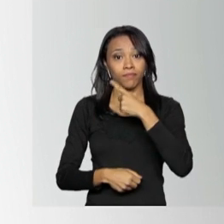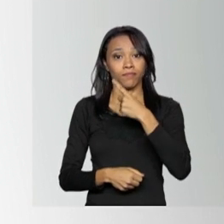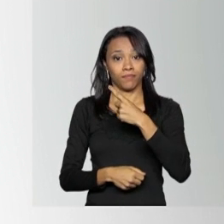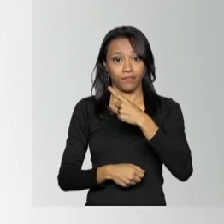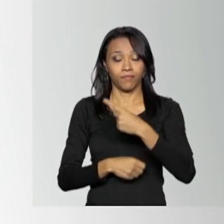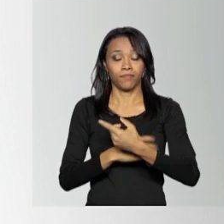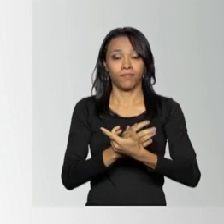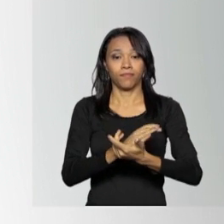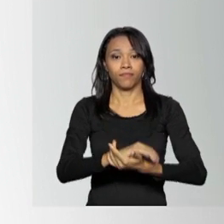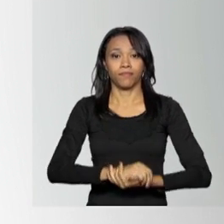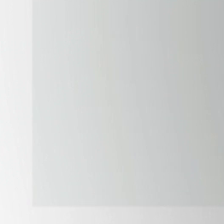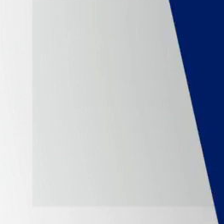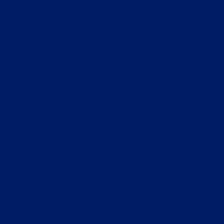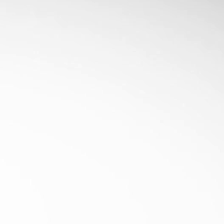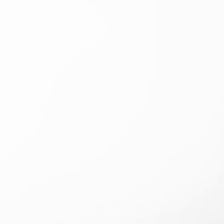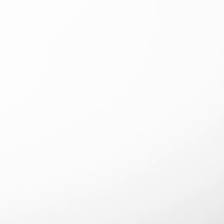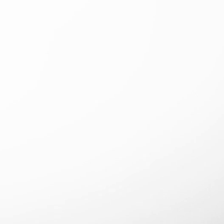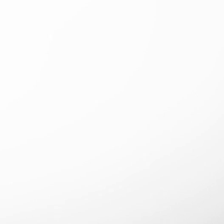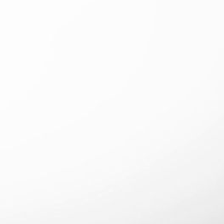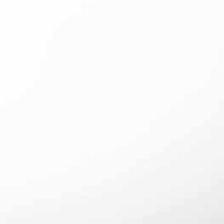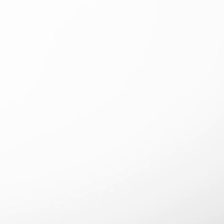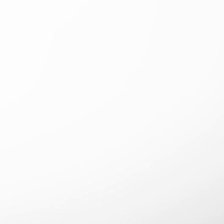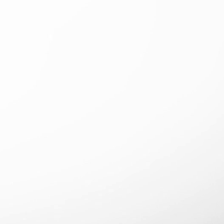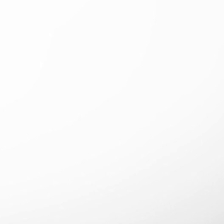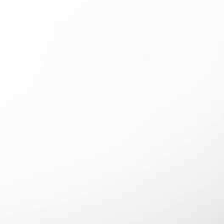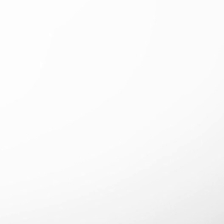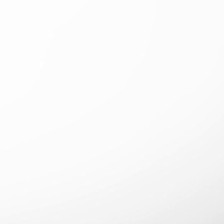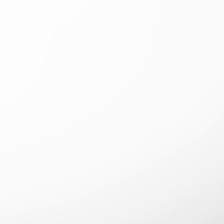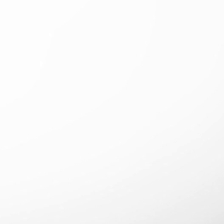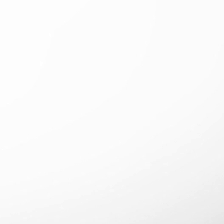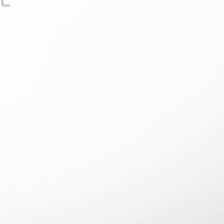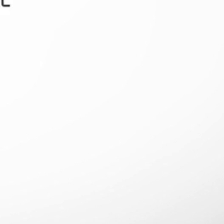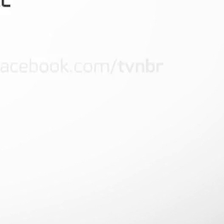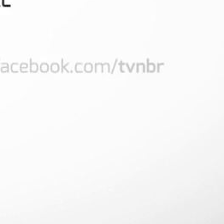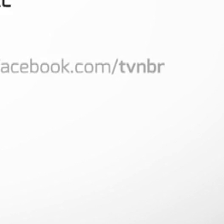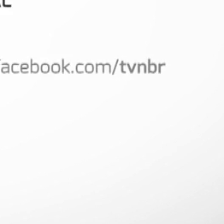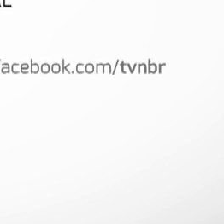www.participa.br.